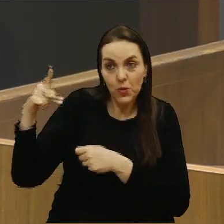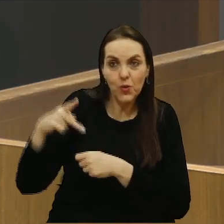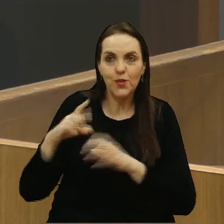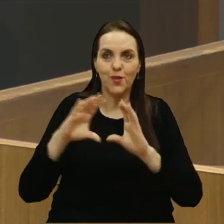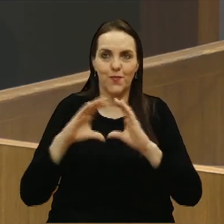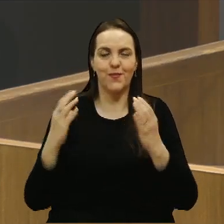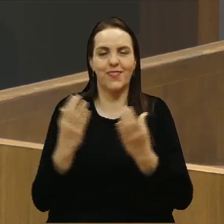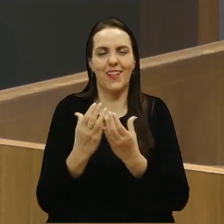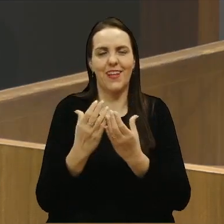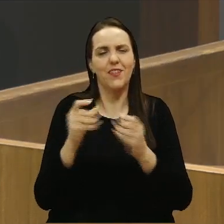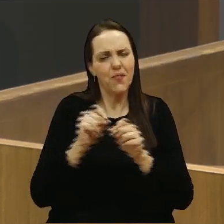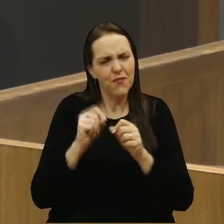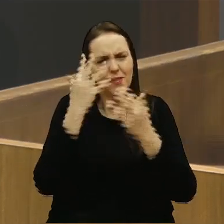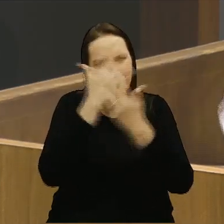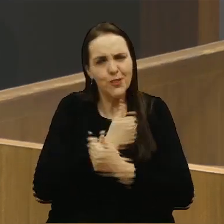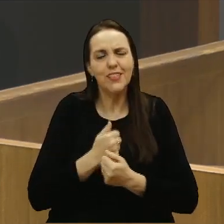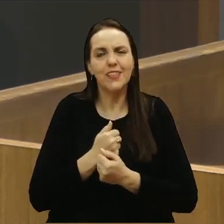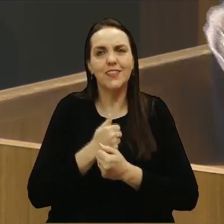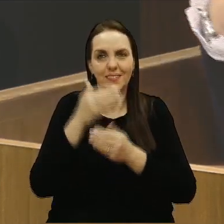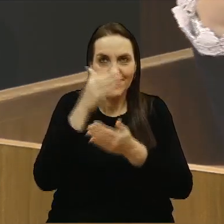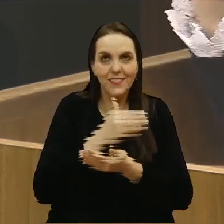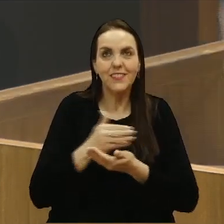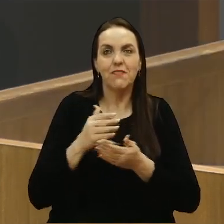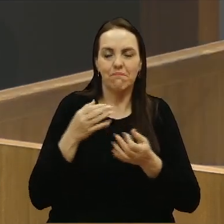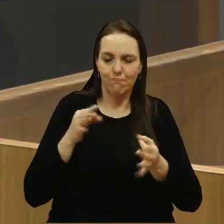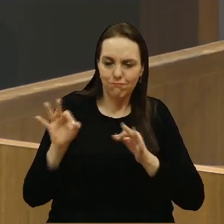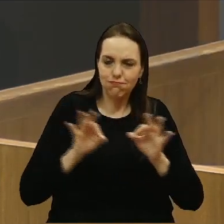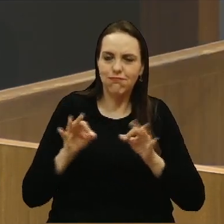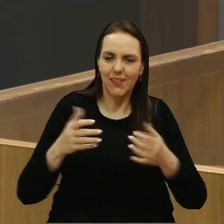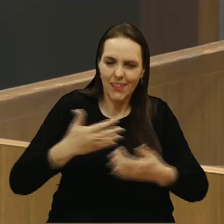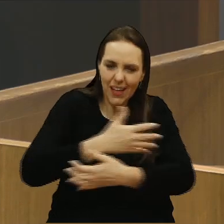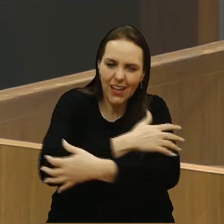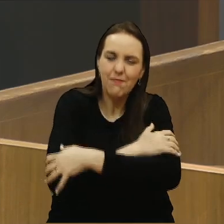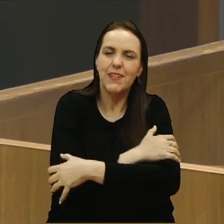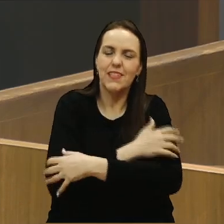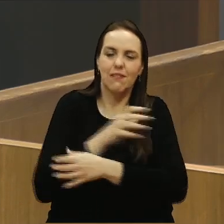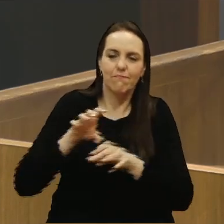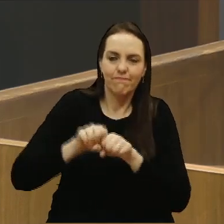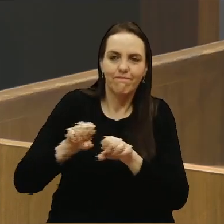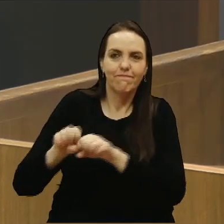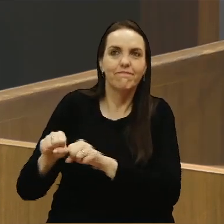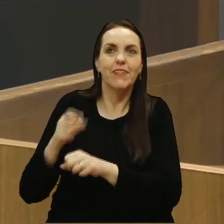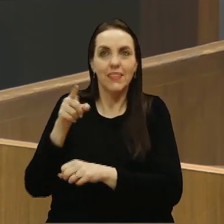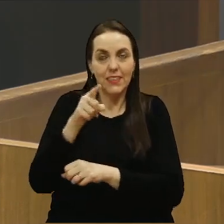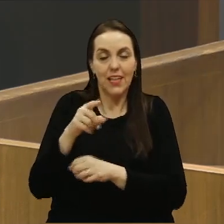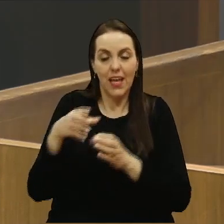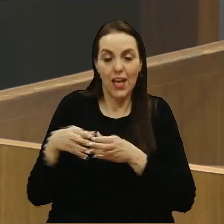E vamos fazer bonito, vamos começar a nos abraçarmos juntos nessa questão